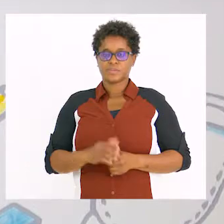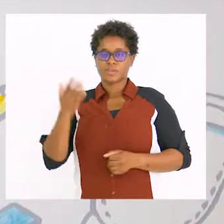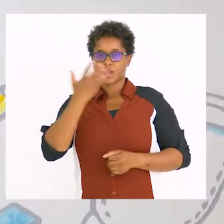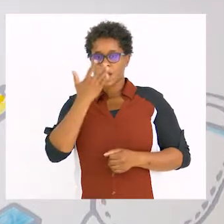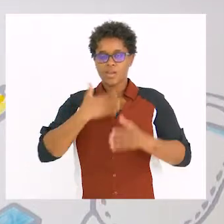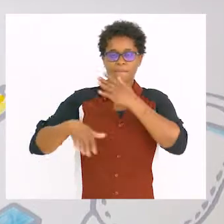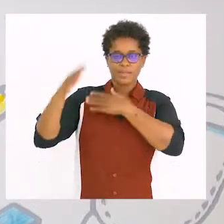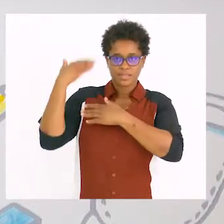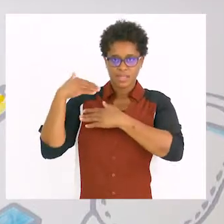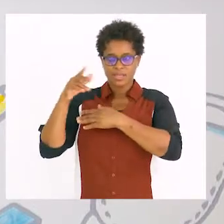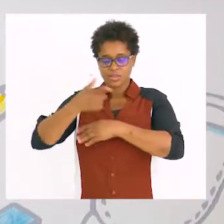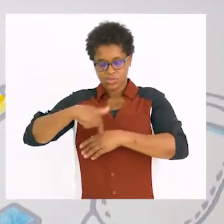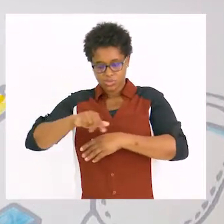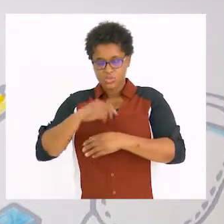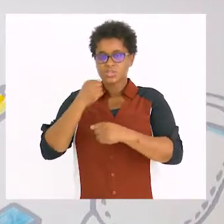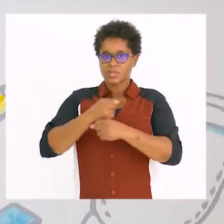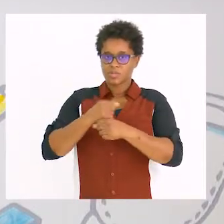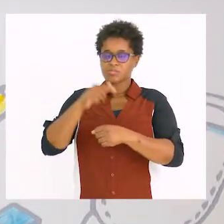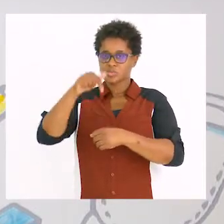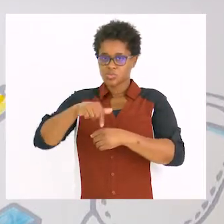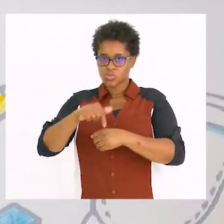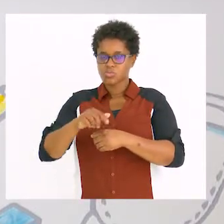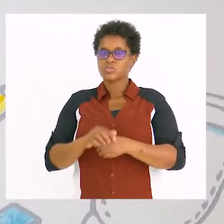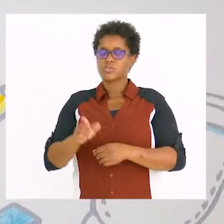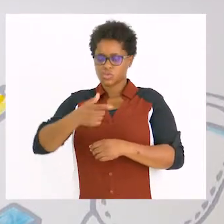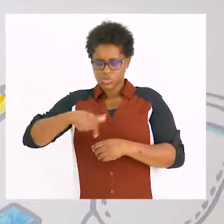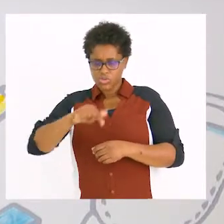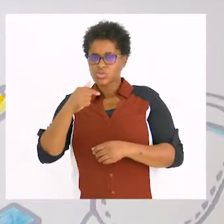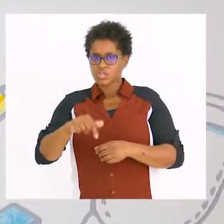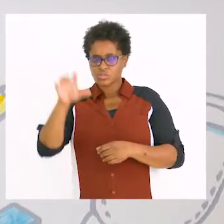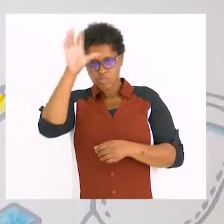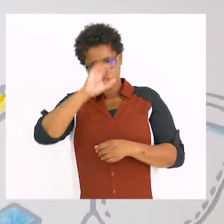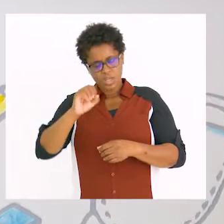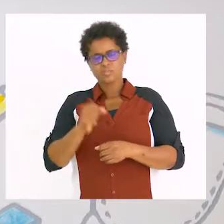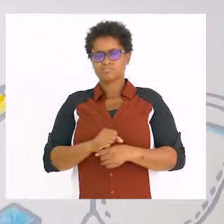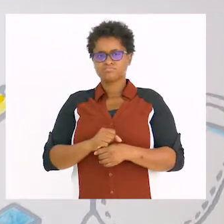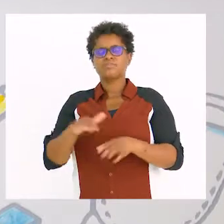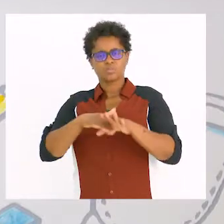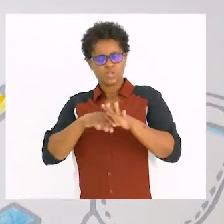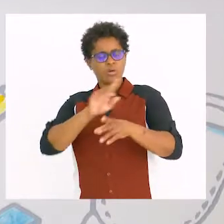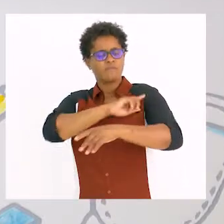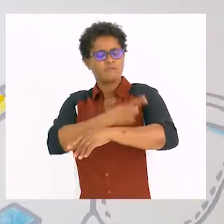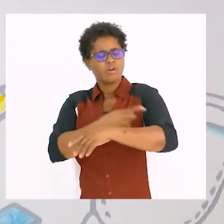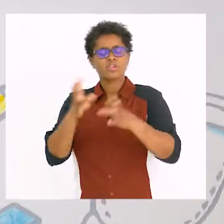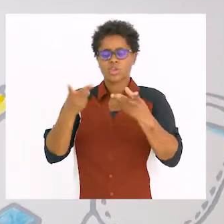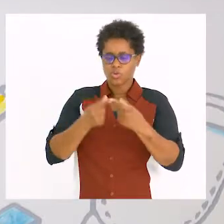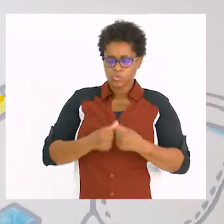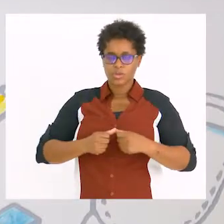Na aula passada, nós vimos que hoje nós temos um Estado que intervém fortemente na